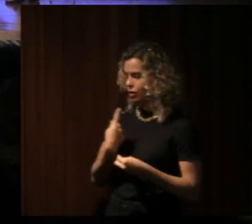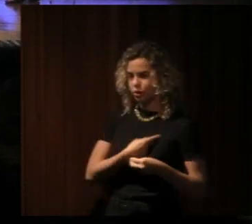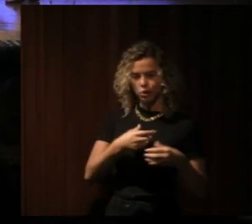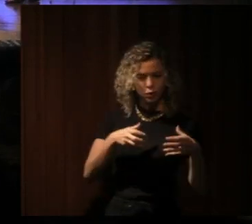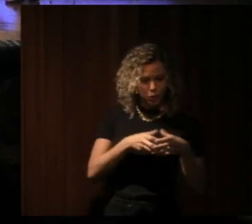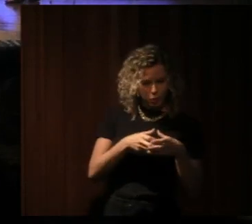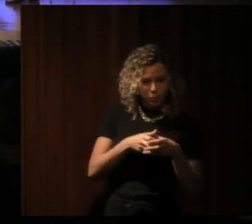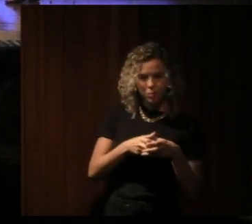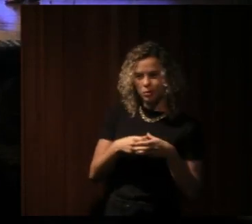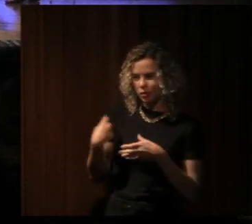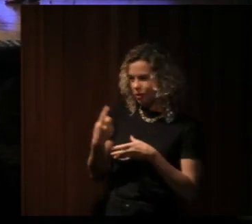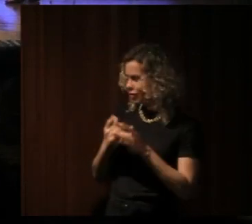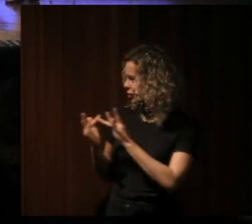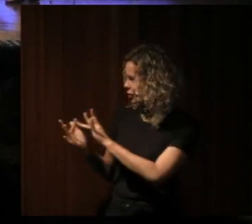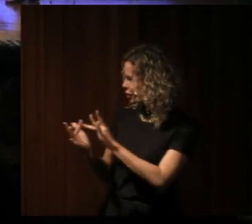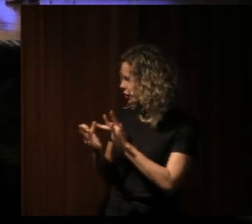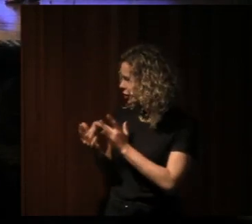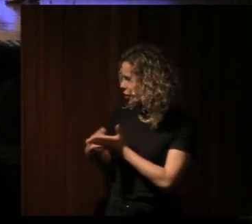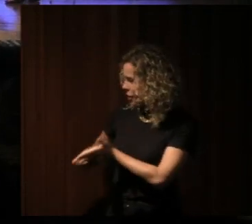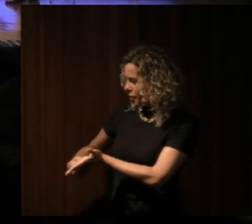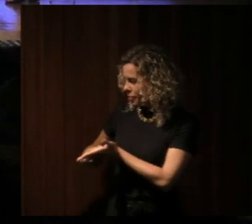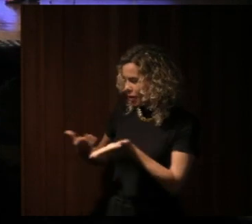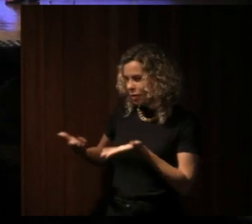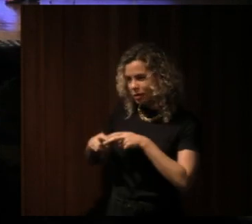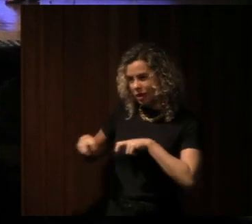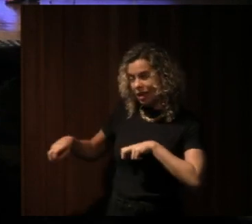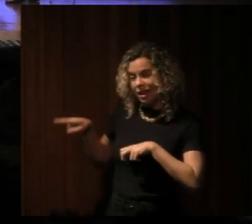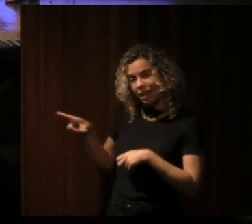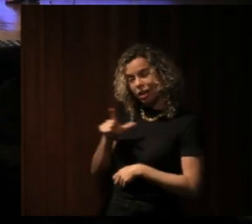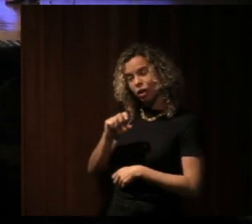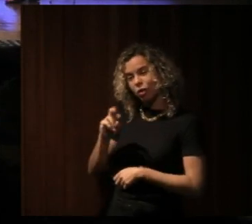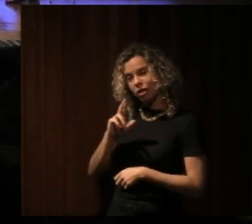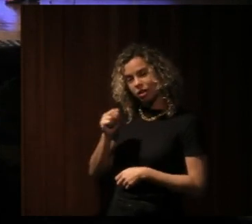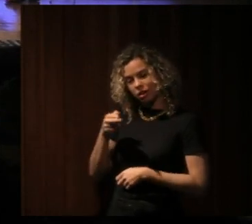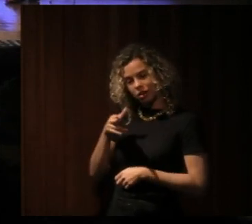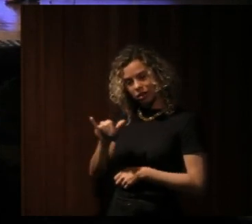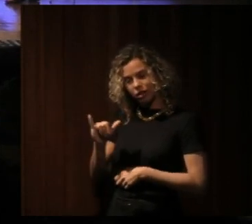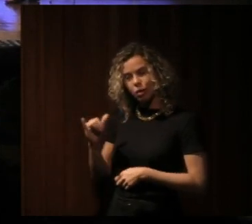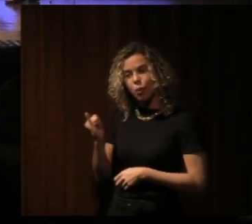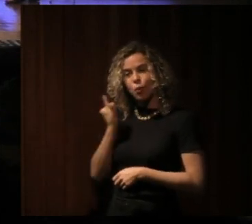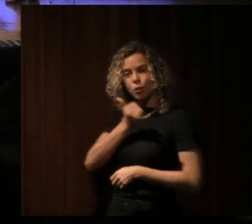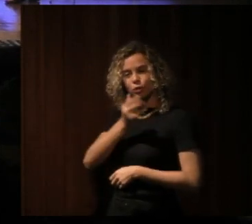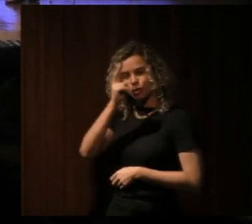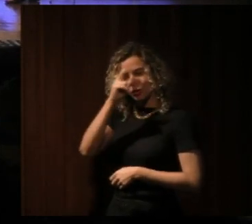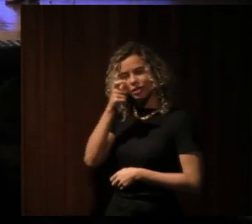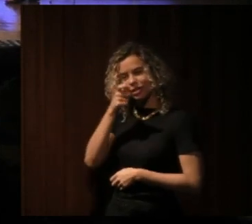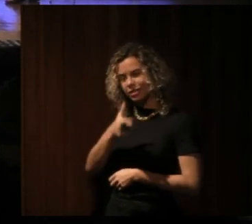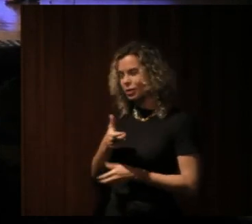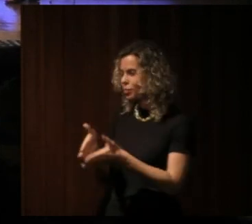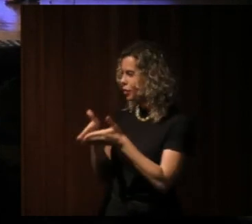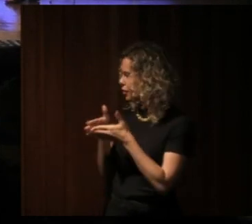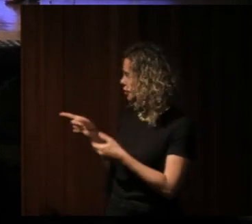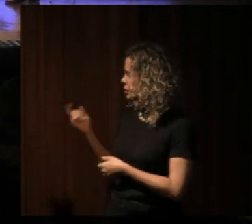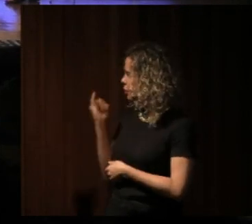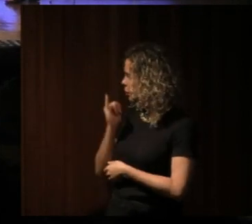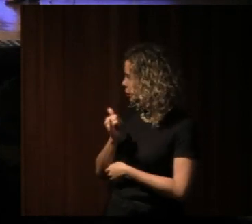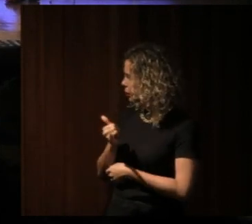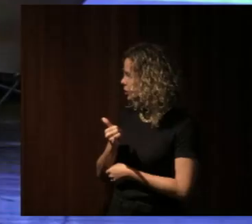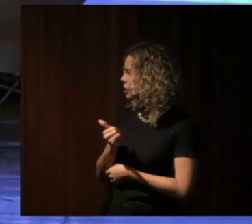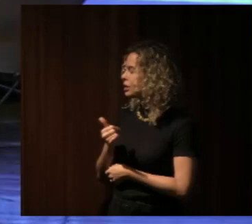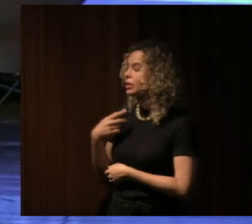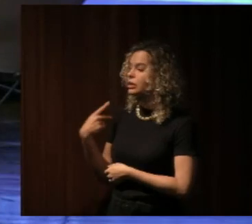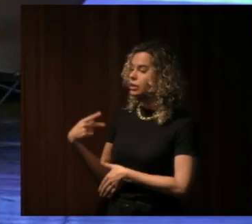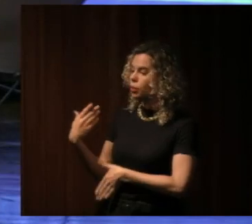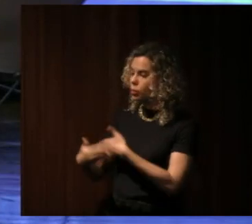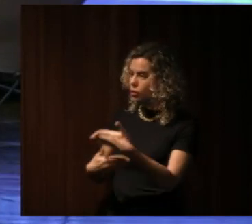criou um grupo entre a gente aqui para se alinhar pra mesa e El loran trouxe uma uma uma história bem interessante que eu queria que você Contasse um pouco aqui né como é que foi